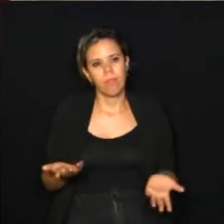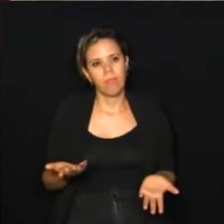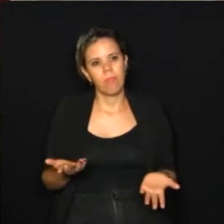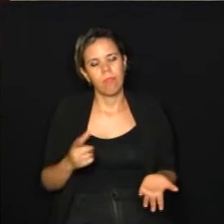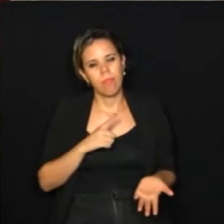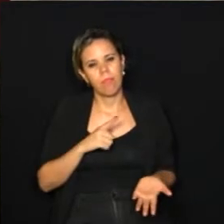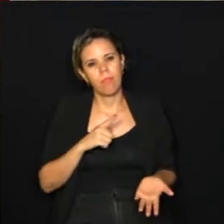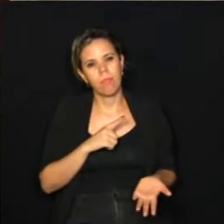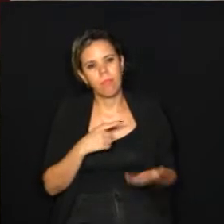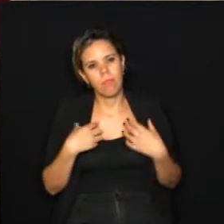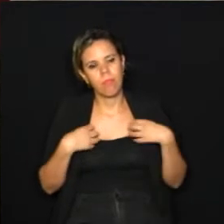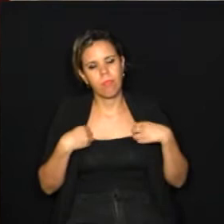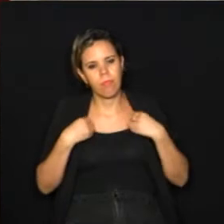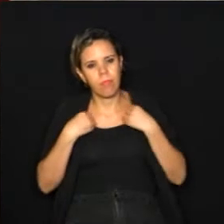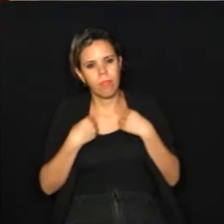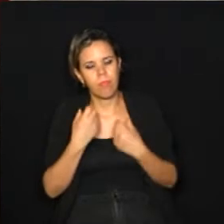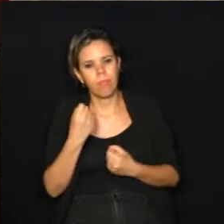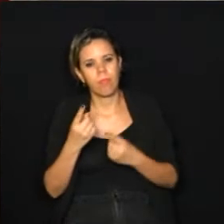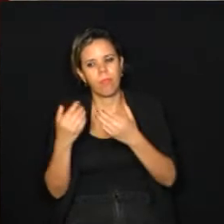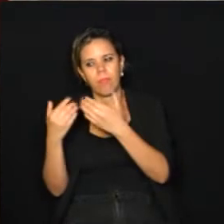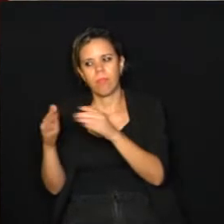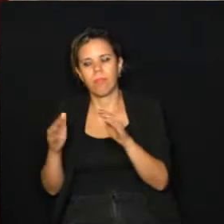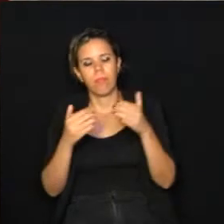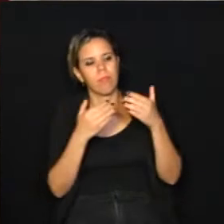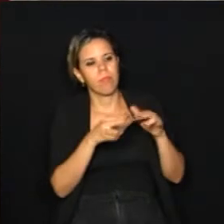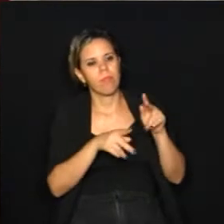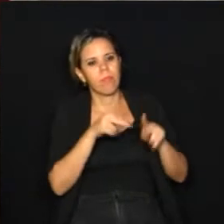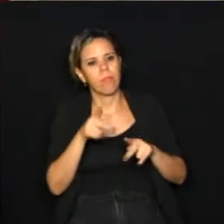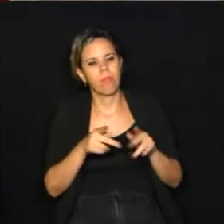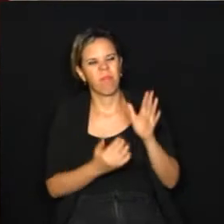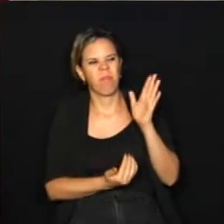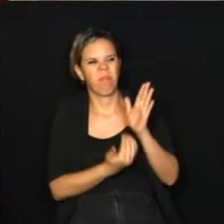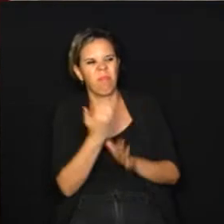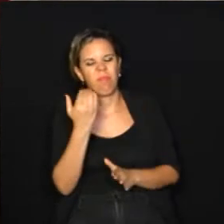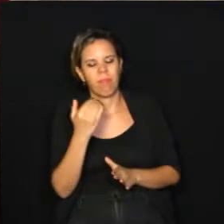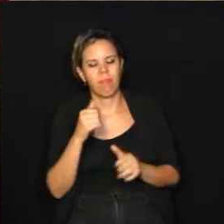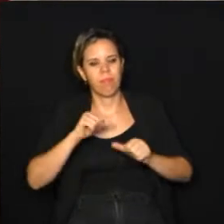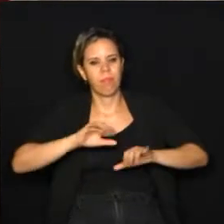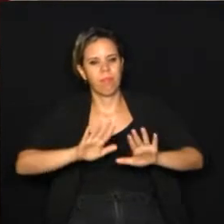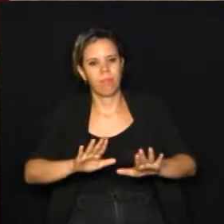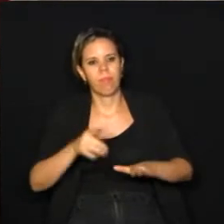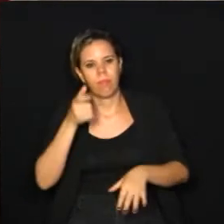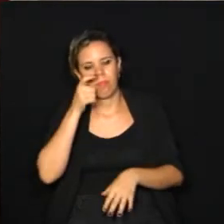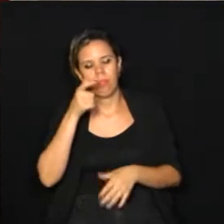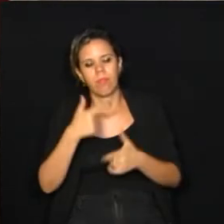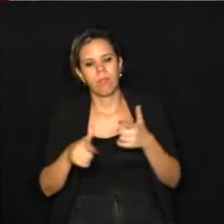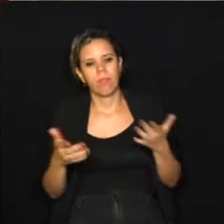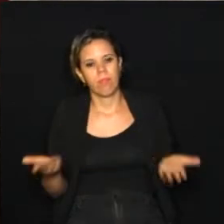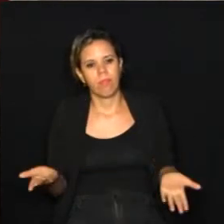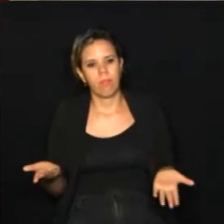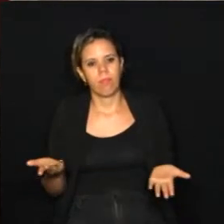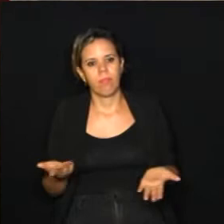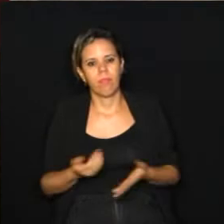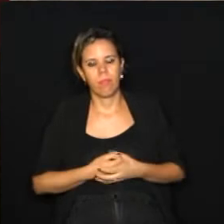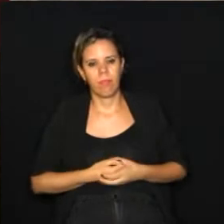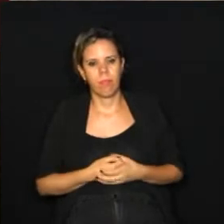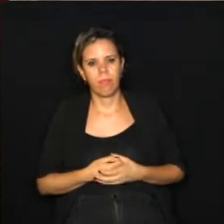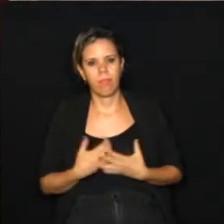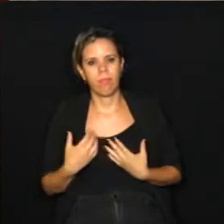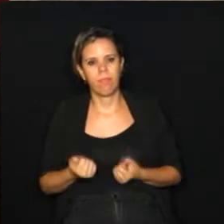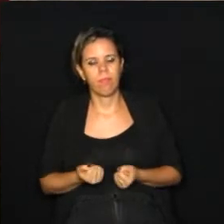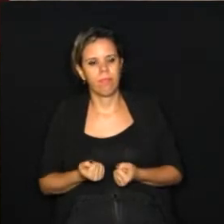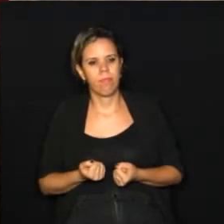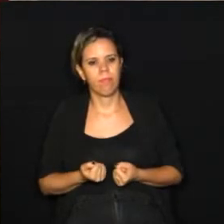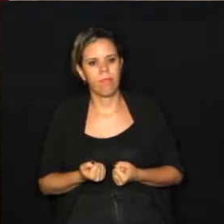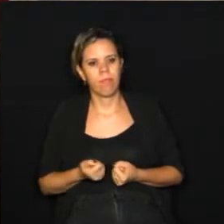teve aí alguma reabertura, o pessoal exagerou, agora a gente está vendo os efeitos, então vamos